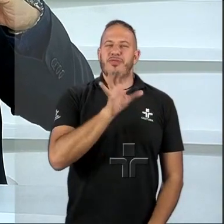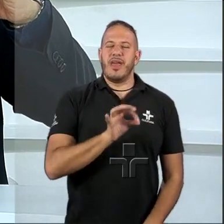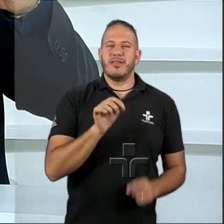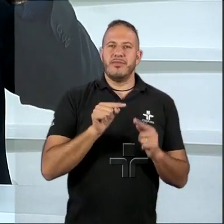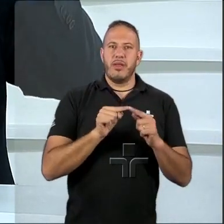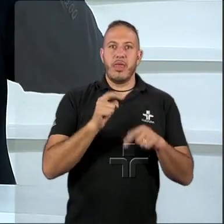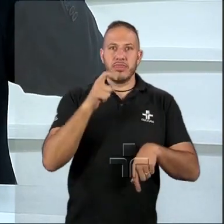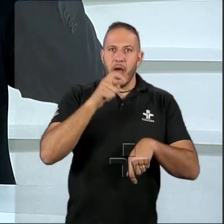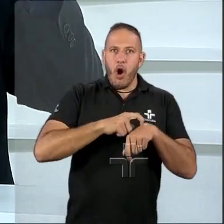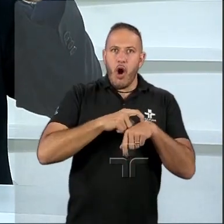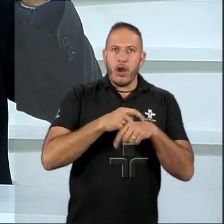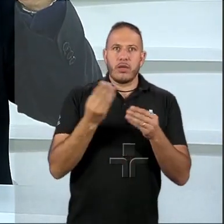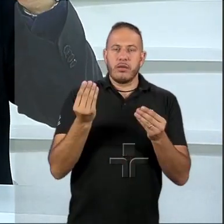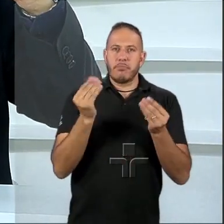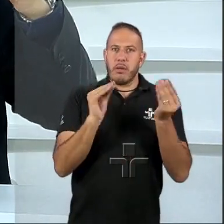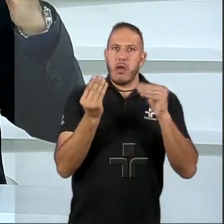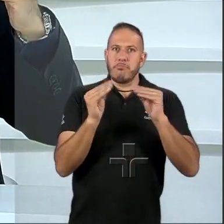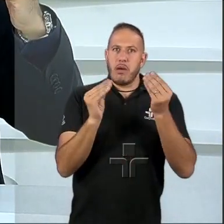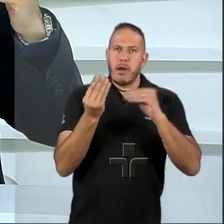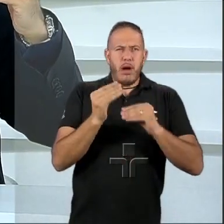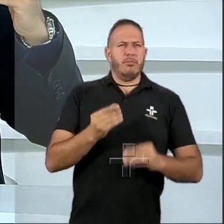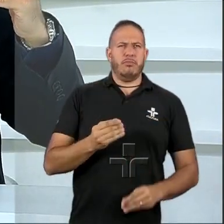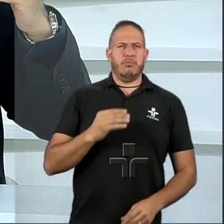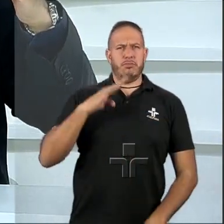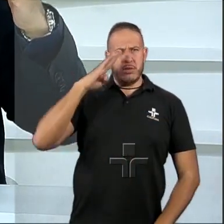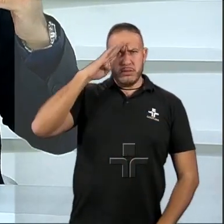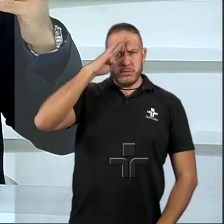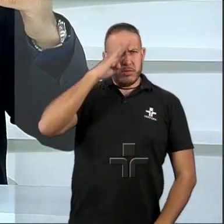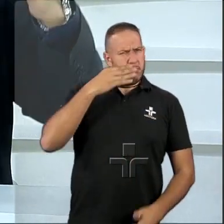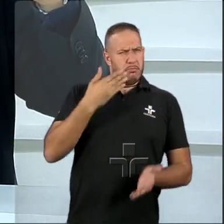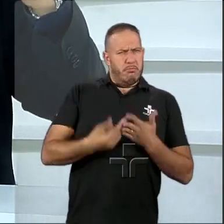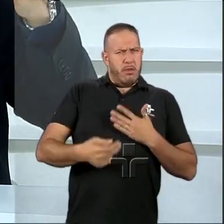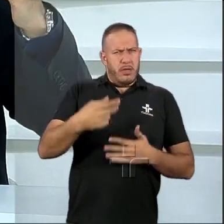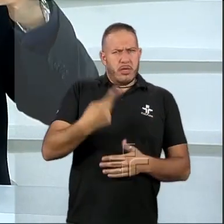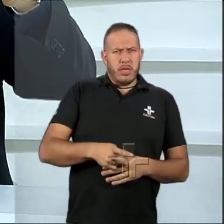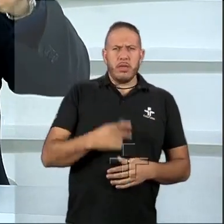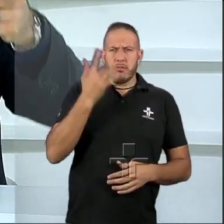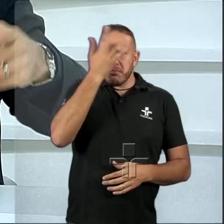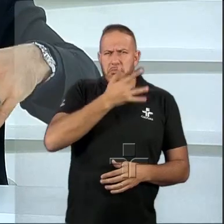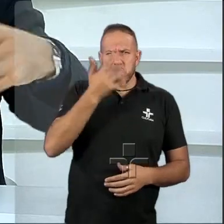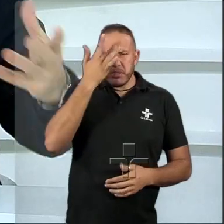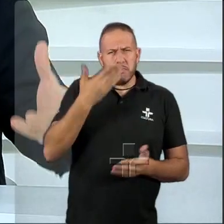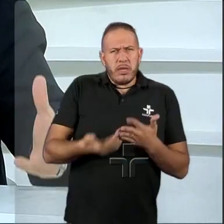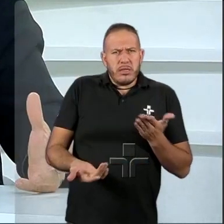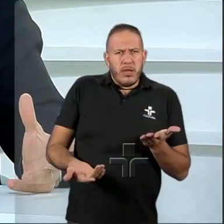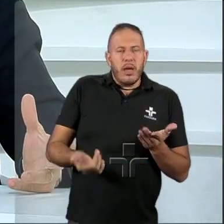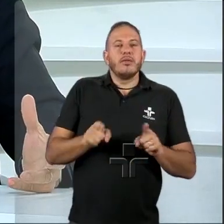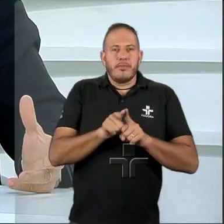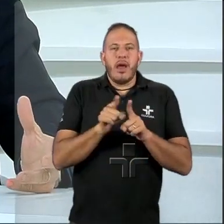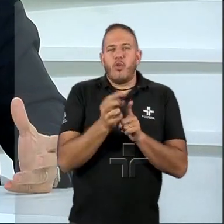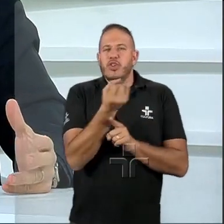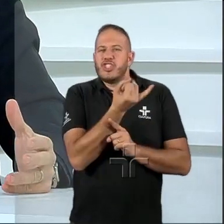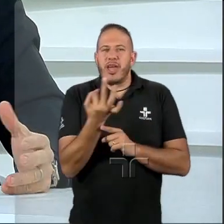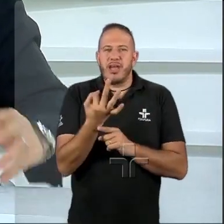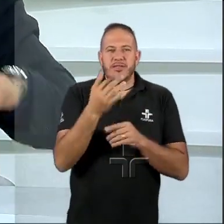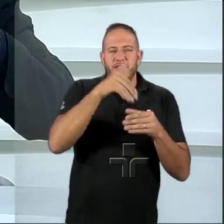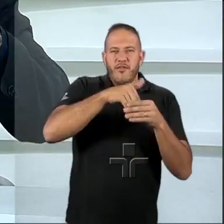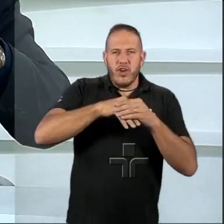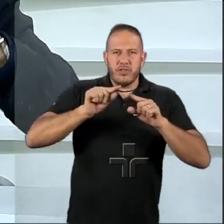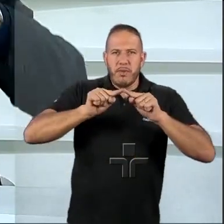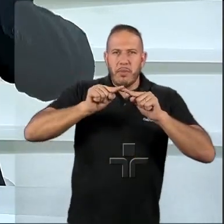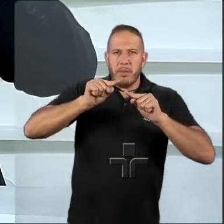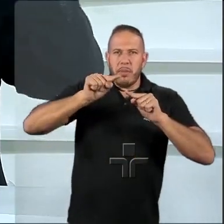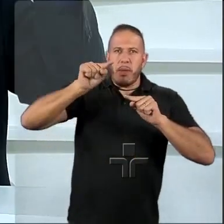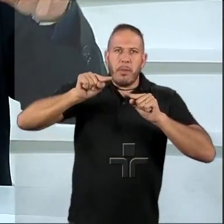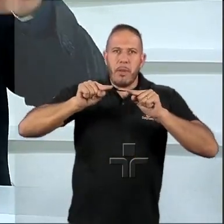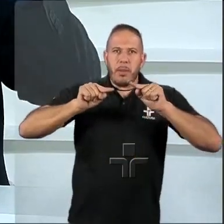momento, no que vai entrando, você fala, poxa, mas ele perde no Sudeste o Haddad, por que ele está subindo e o outro está caindo? Porque o volume também é tão grande, né, que quando